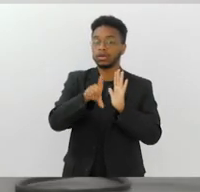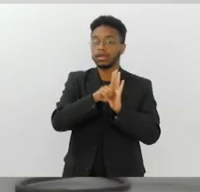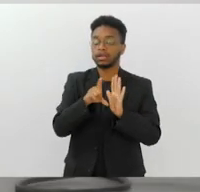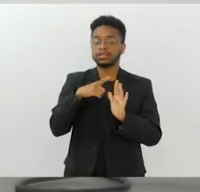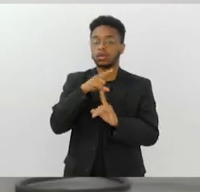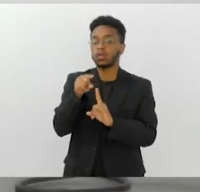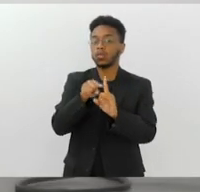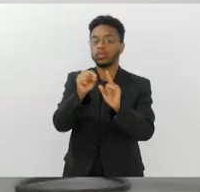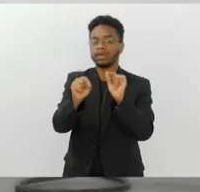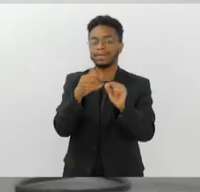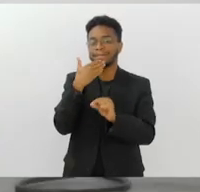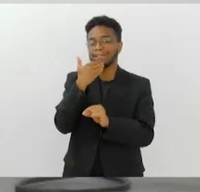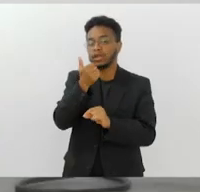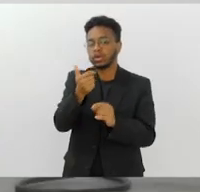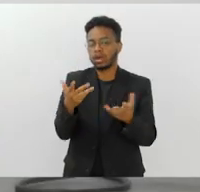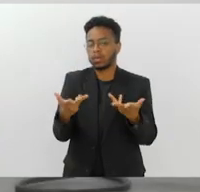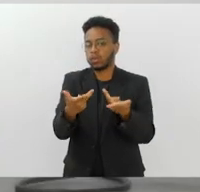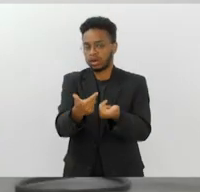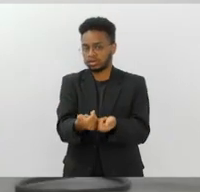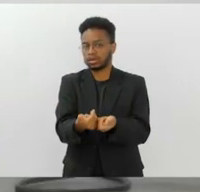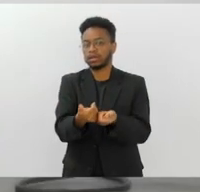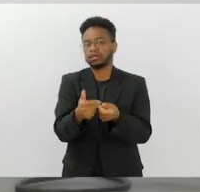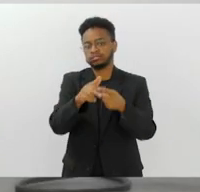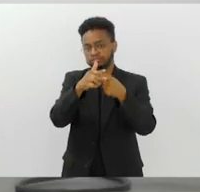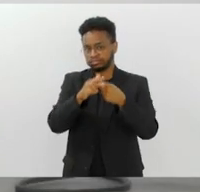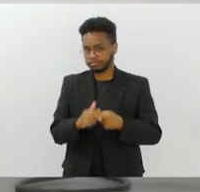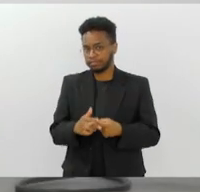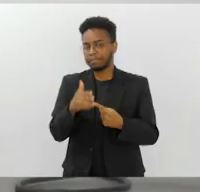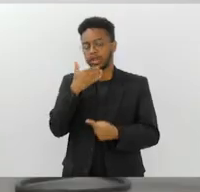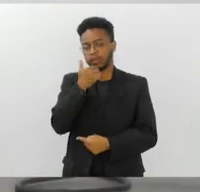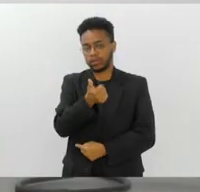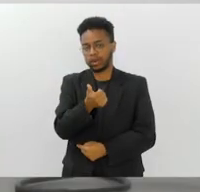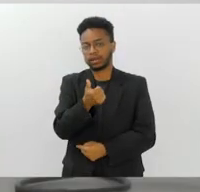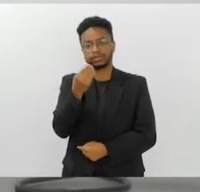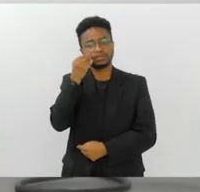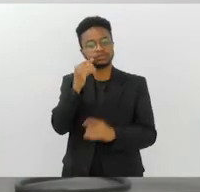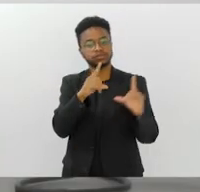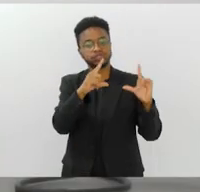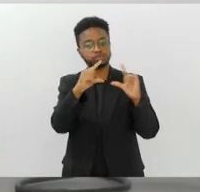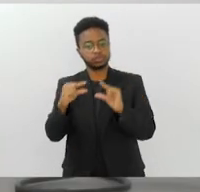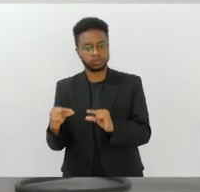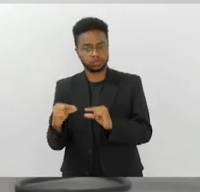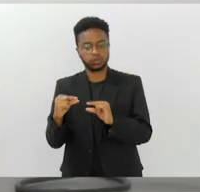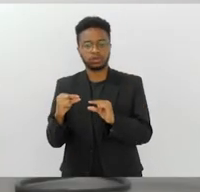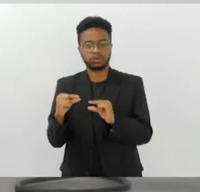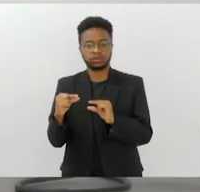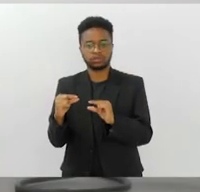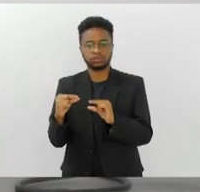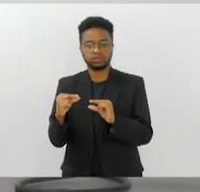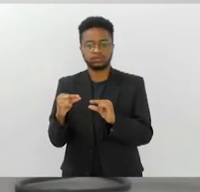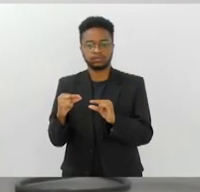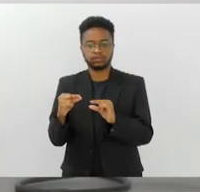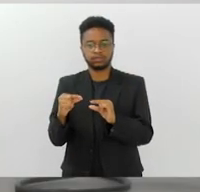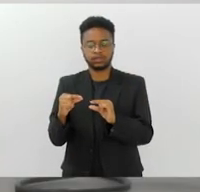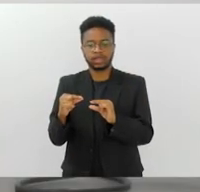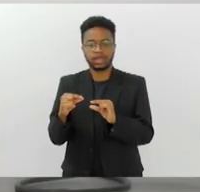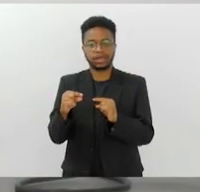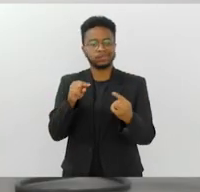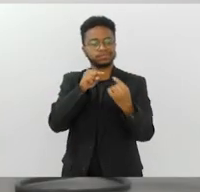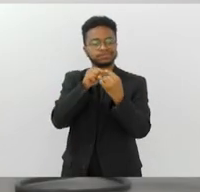Visa melhorar aperfeiçoar diminuir a as falsas